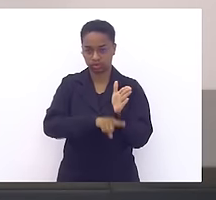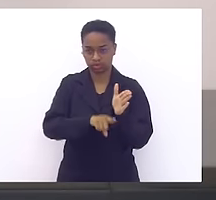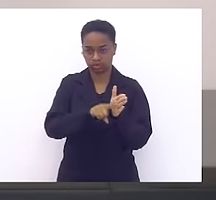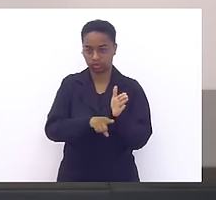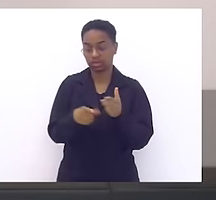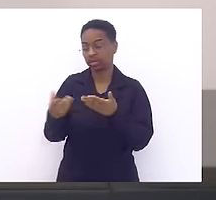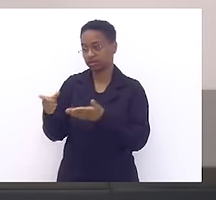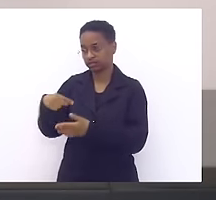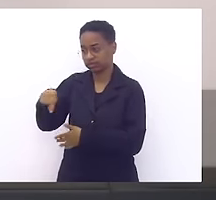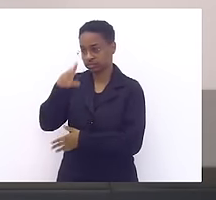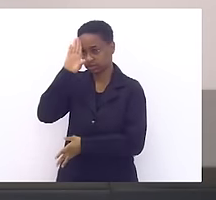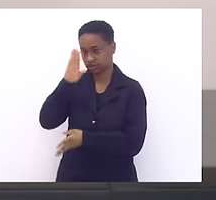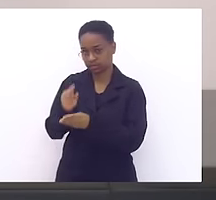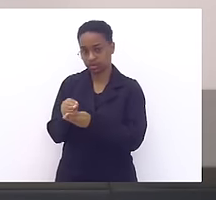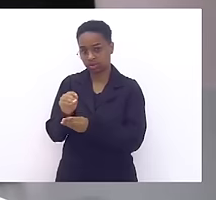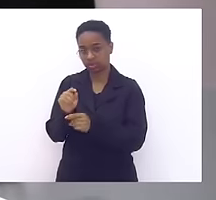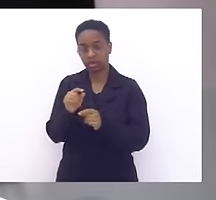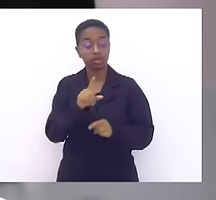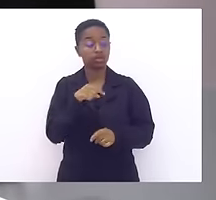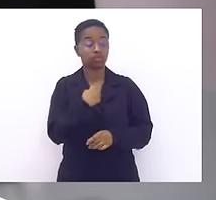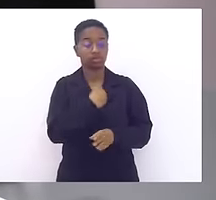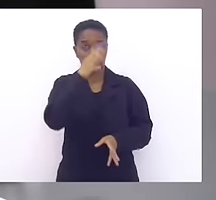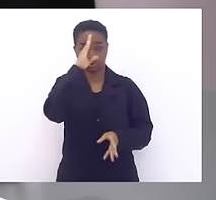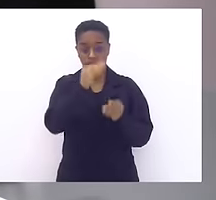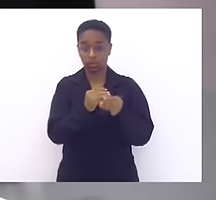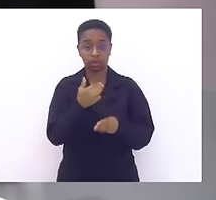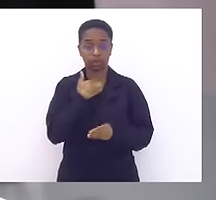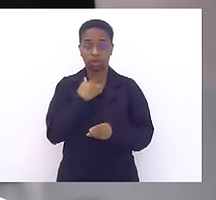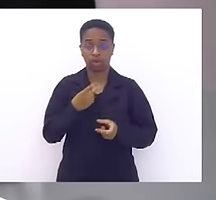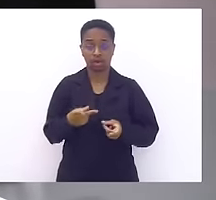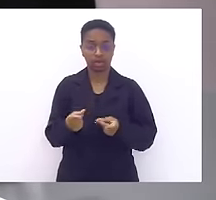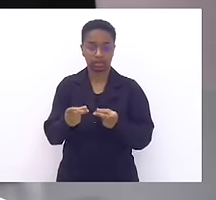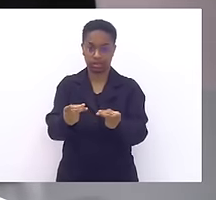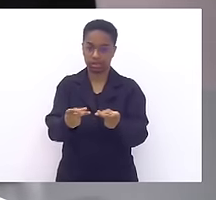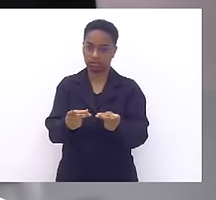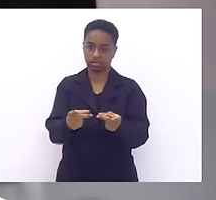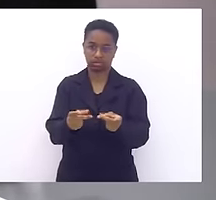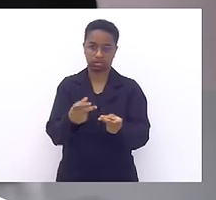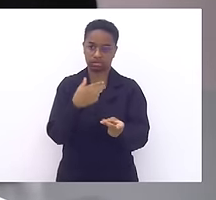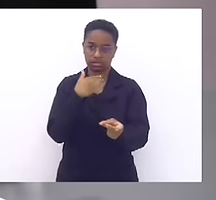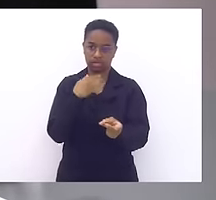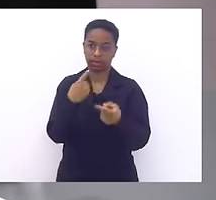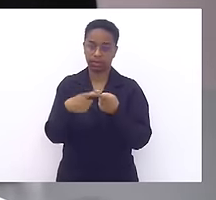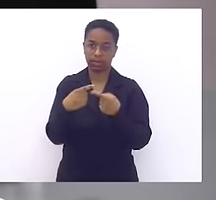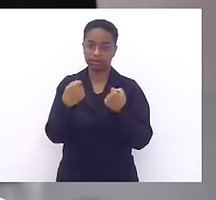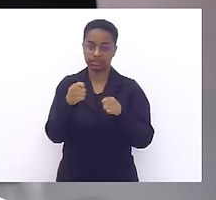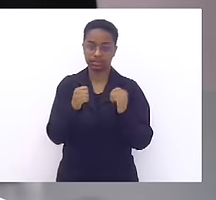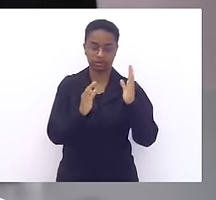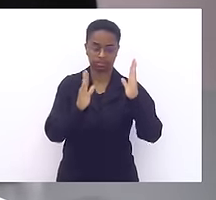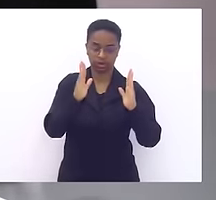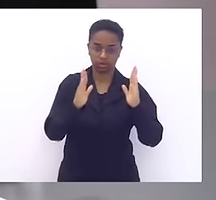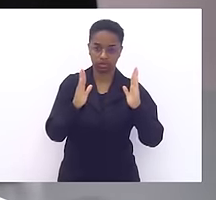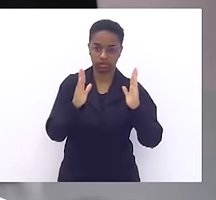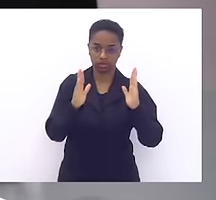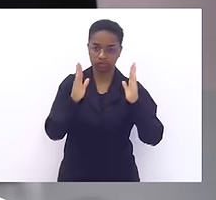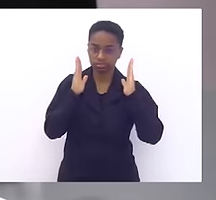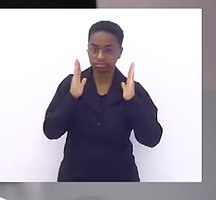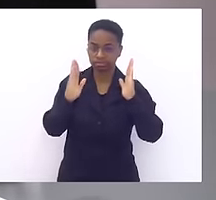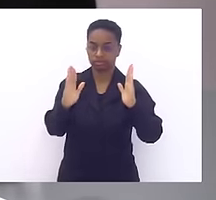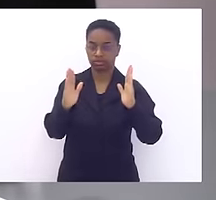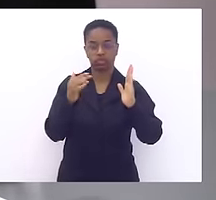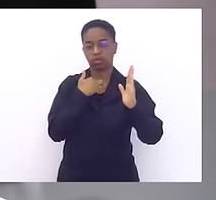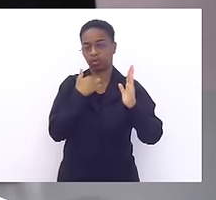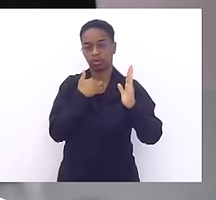regime entendeu como o regime entende que isso não pode vigorar como objetivo ter que iniciar e terminar aí para terminar